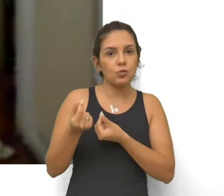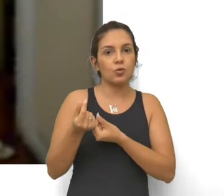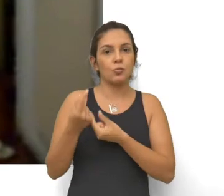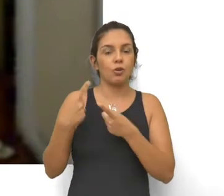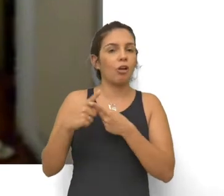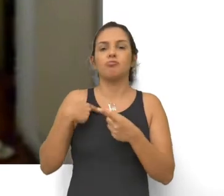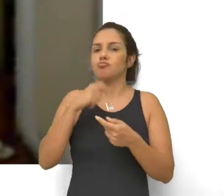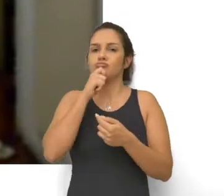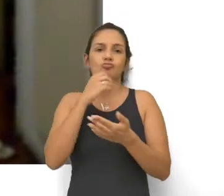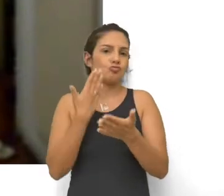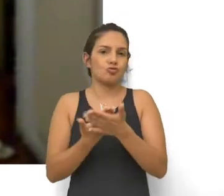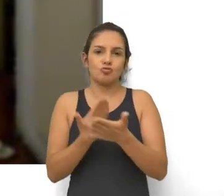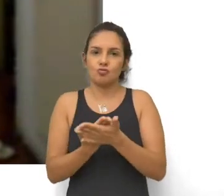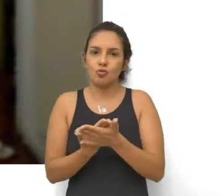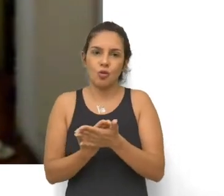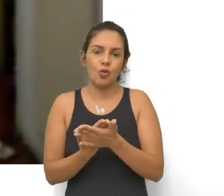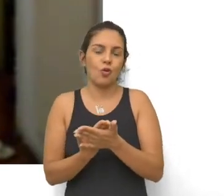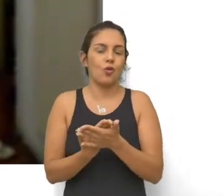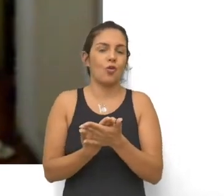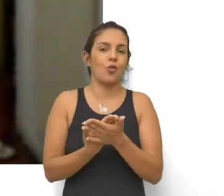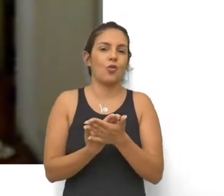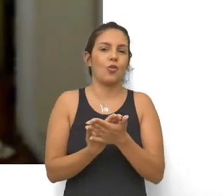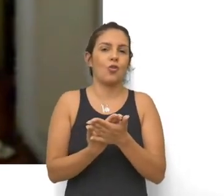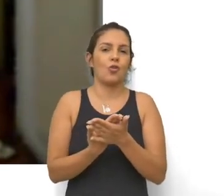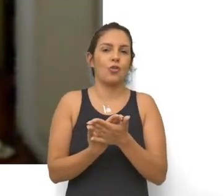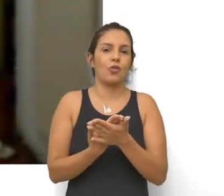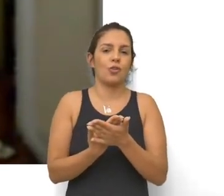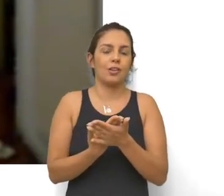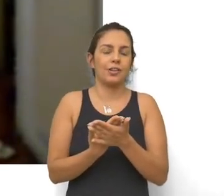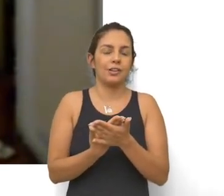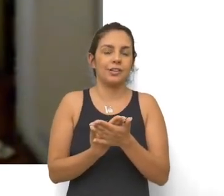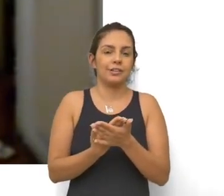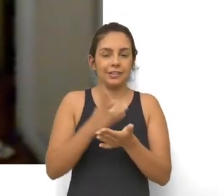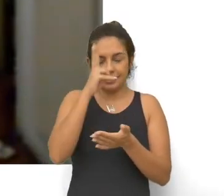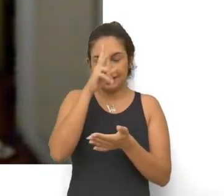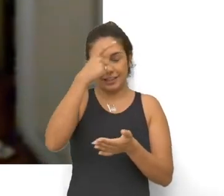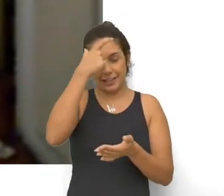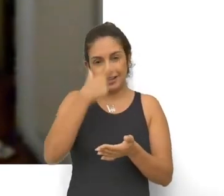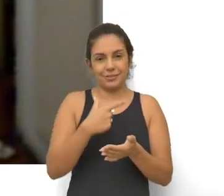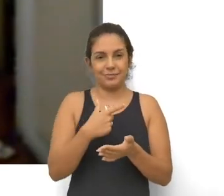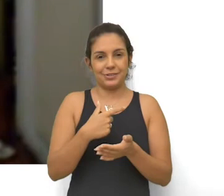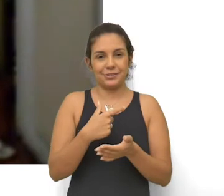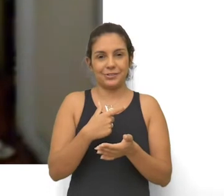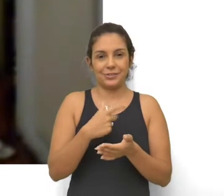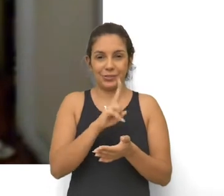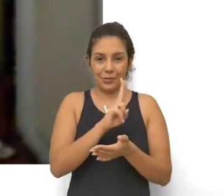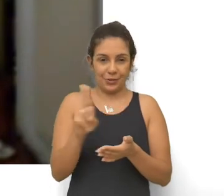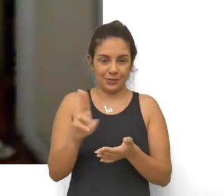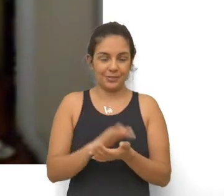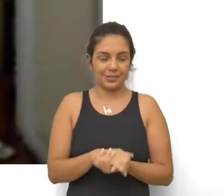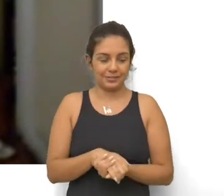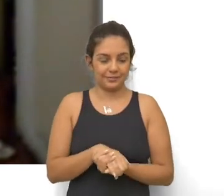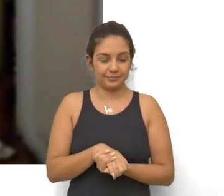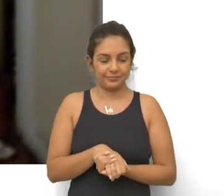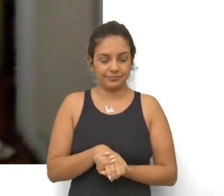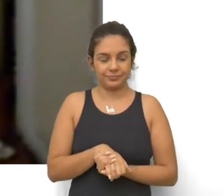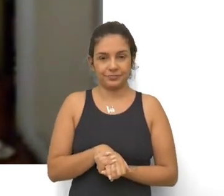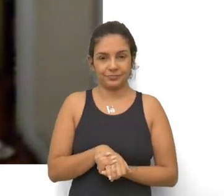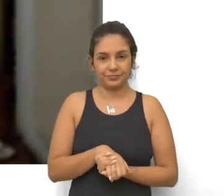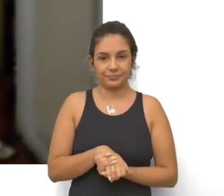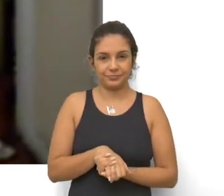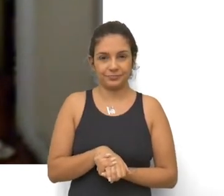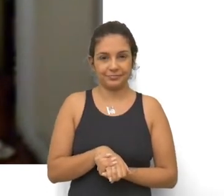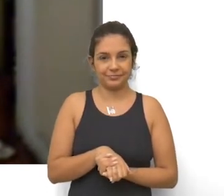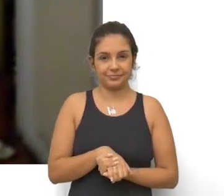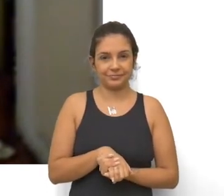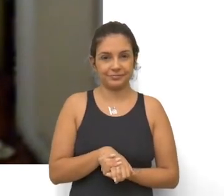estudou, era um cara que... Gente, alguém daqui a pouco vai lembrar do nome do personagem e vai te mandar um zap aí, porque eu não estou